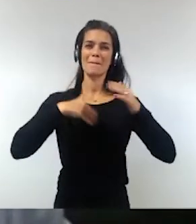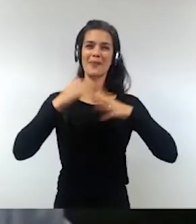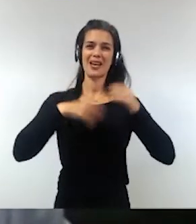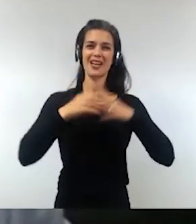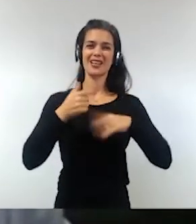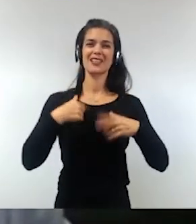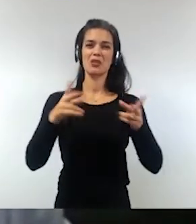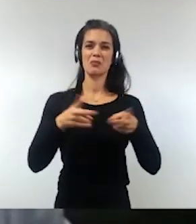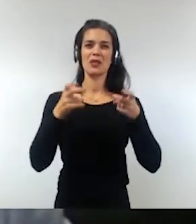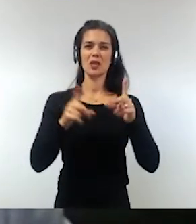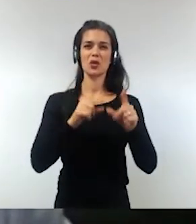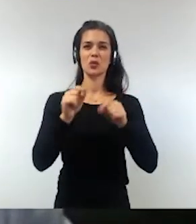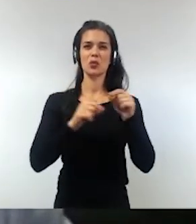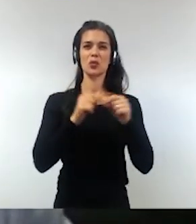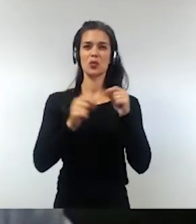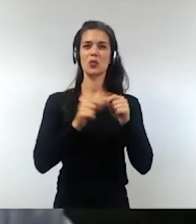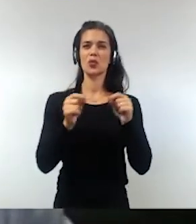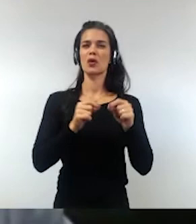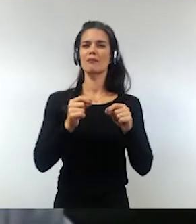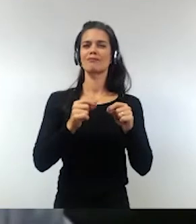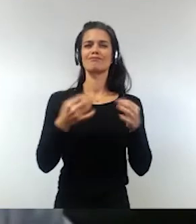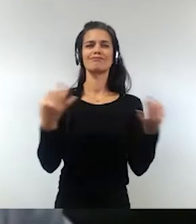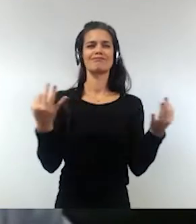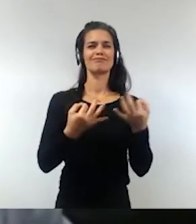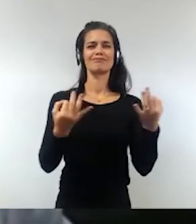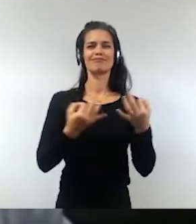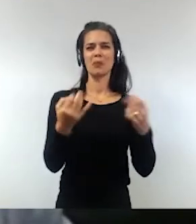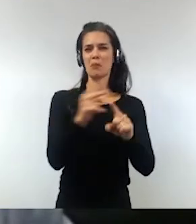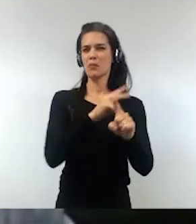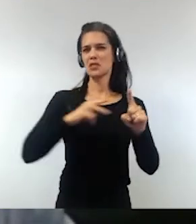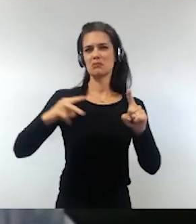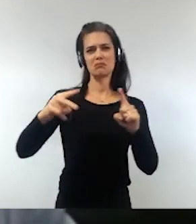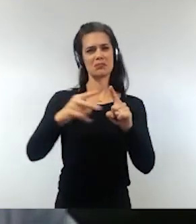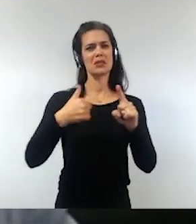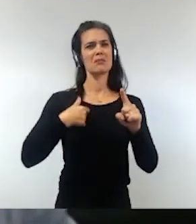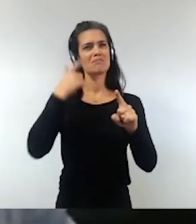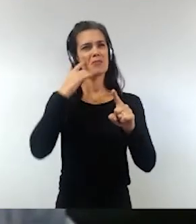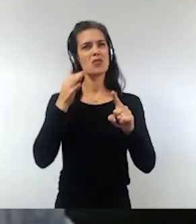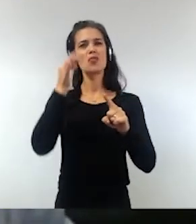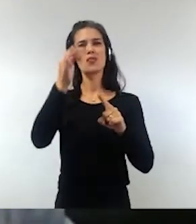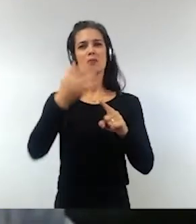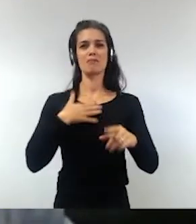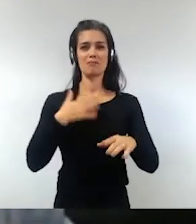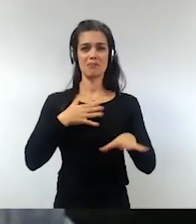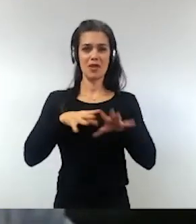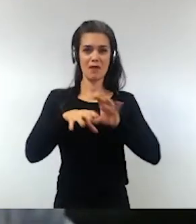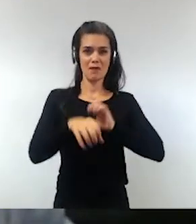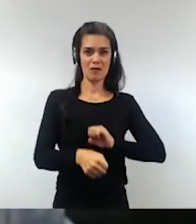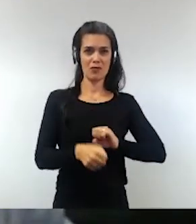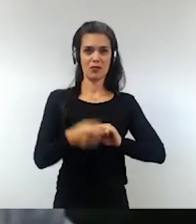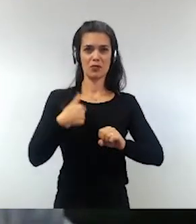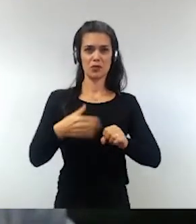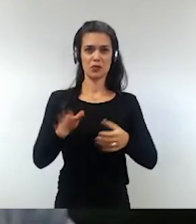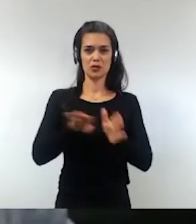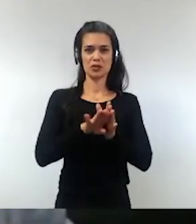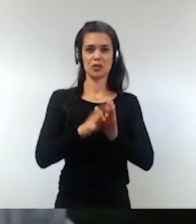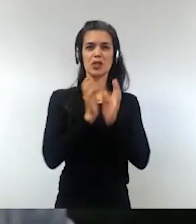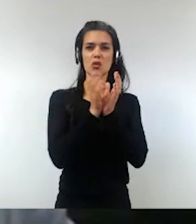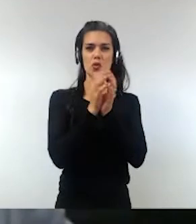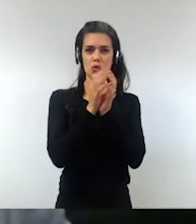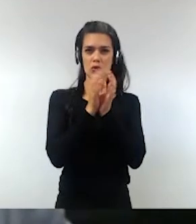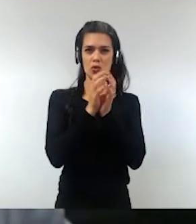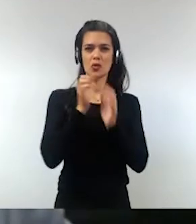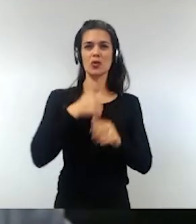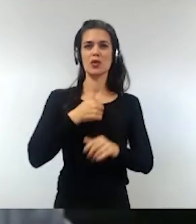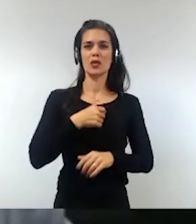que eu vejo com excelente perspectiva. Minha formação, desde que eu cheguei ao Recife, como foi destacado, eu